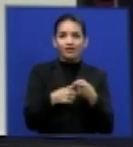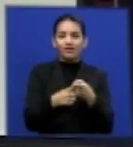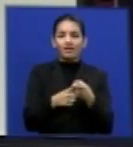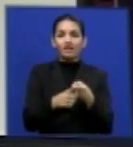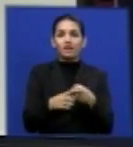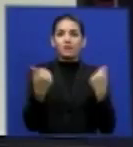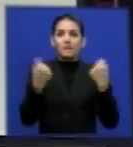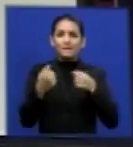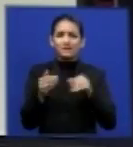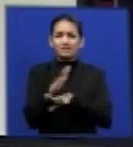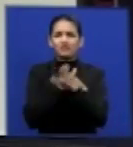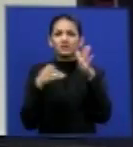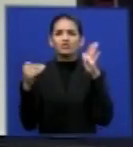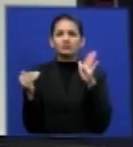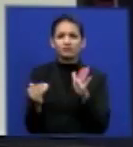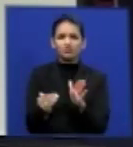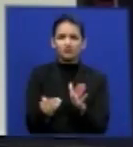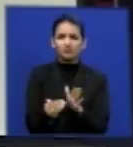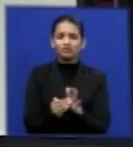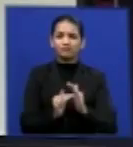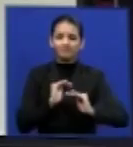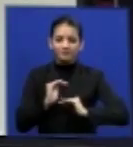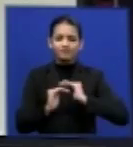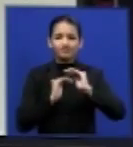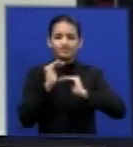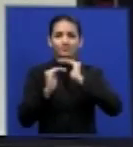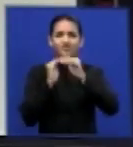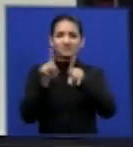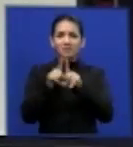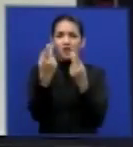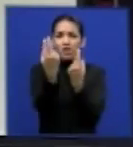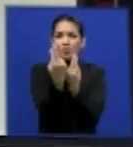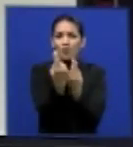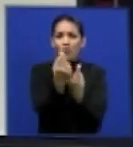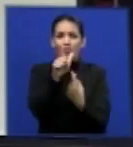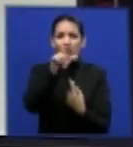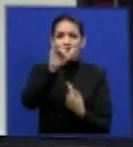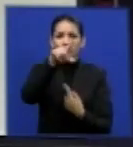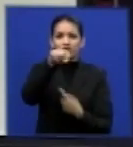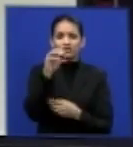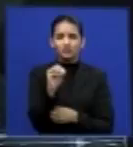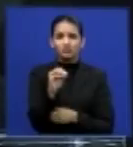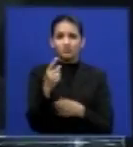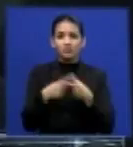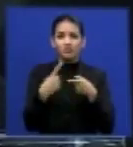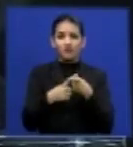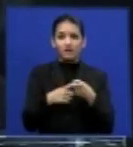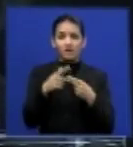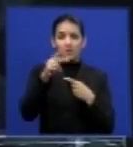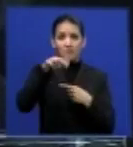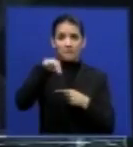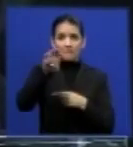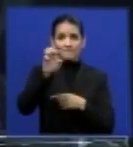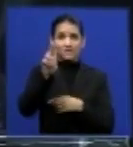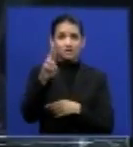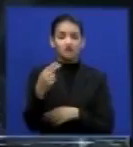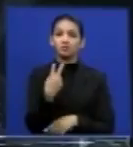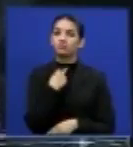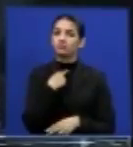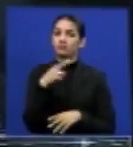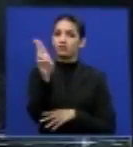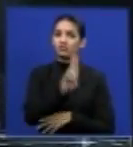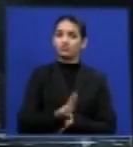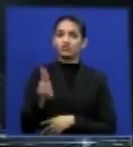que passar por toda a cadeia de gerenciamento de lixo. O pneu inservível